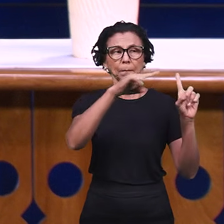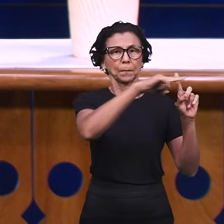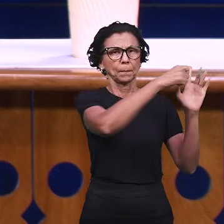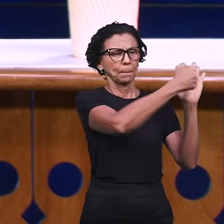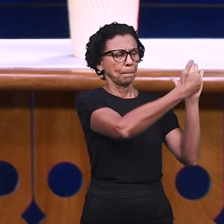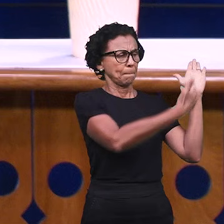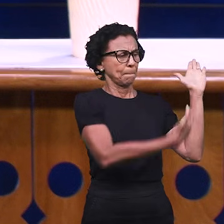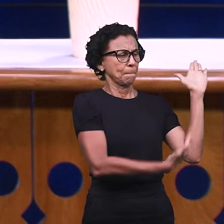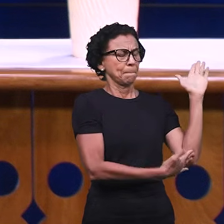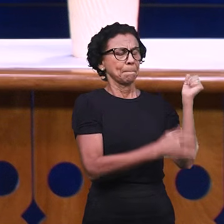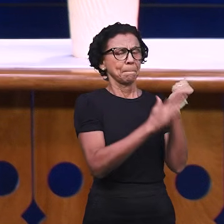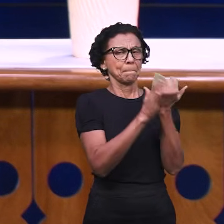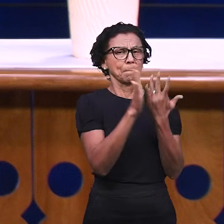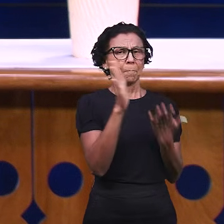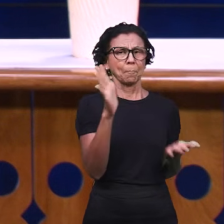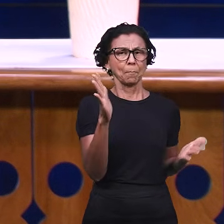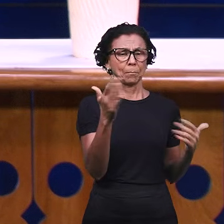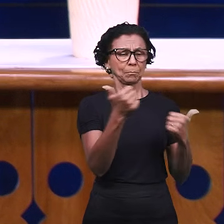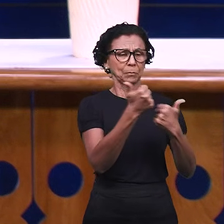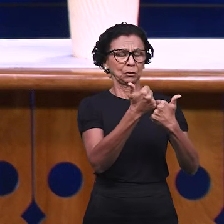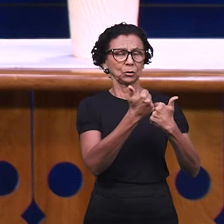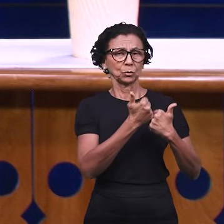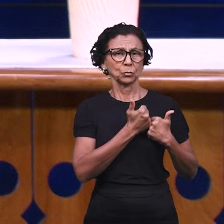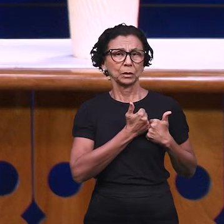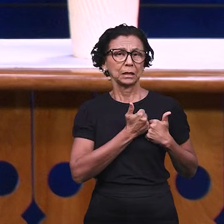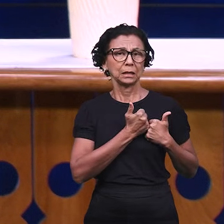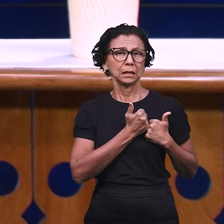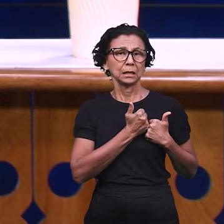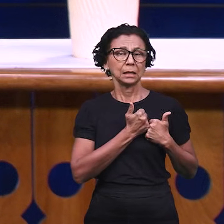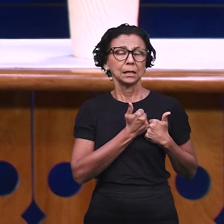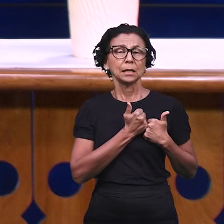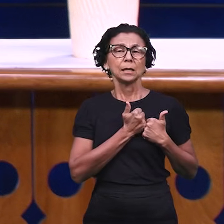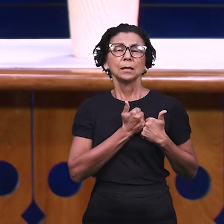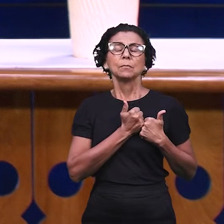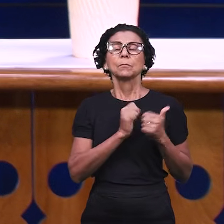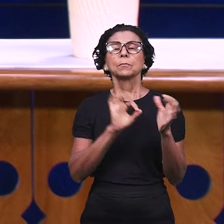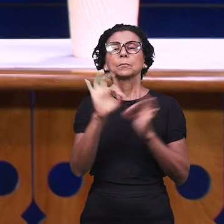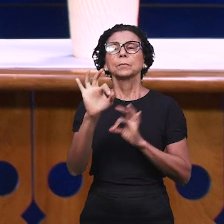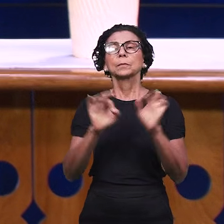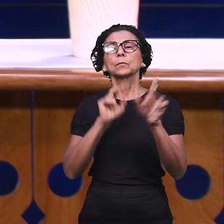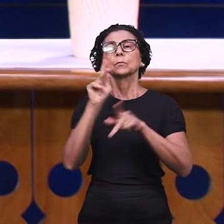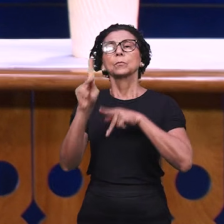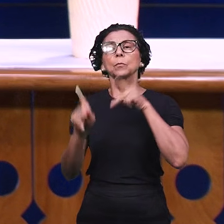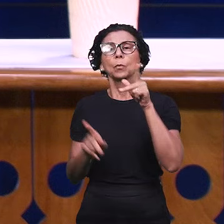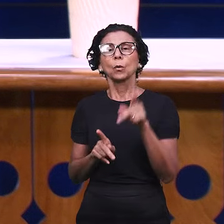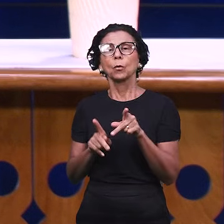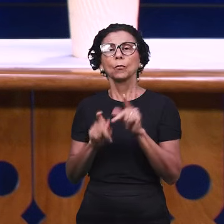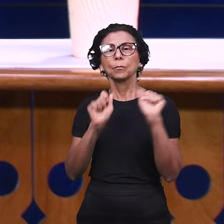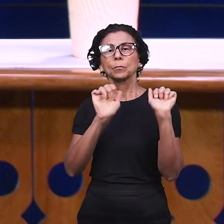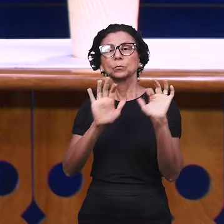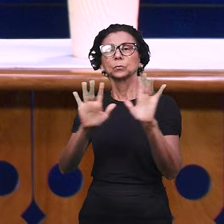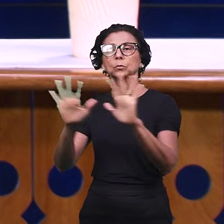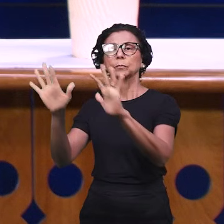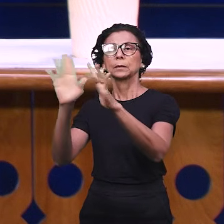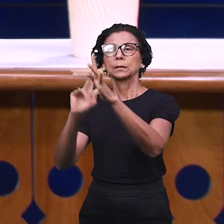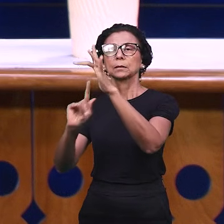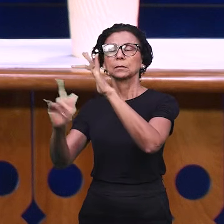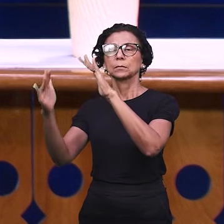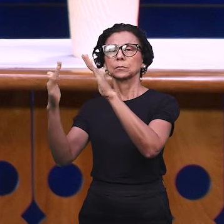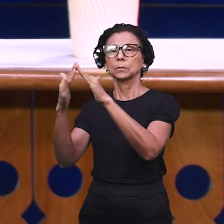seu sangue, para que uma igreja fosse preparada para morar com Ele eternamente na sua